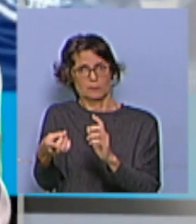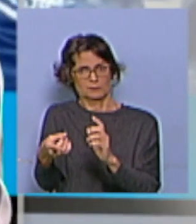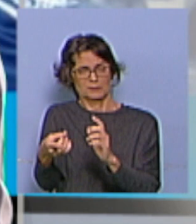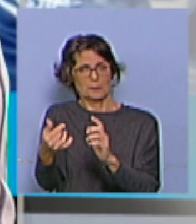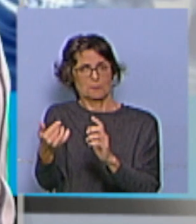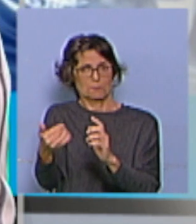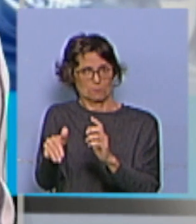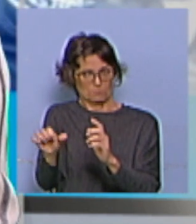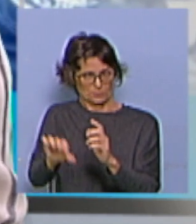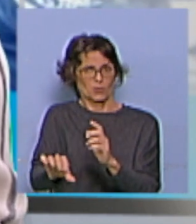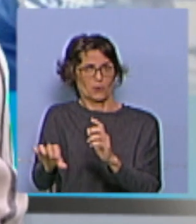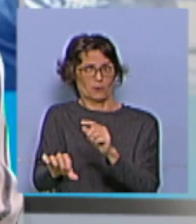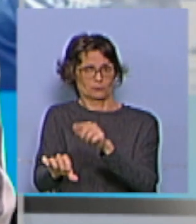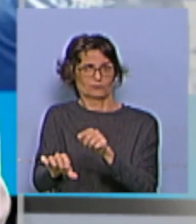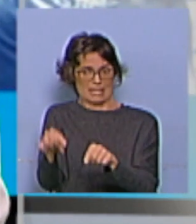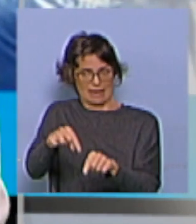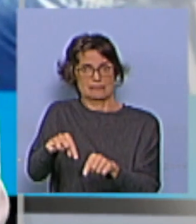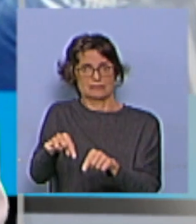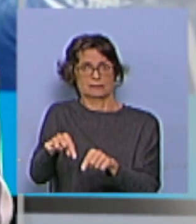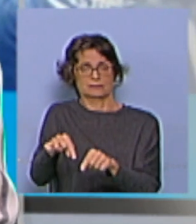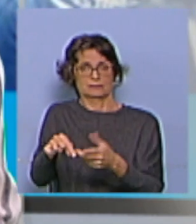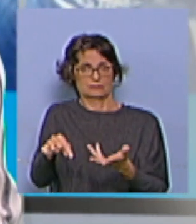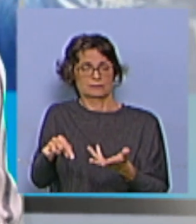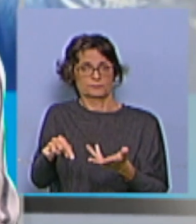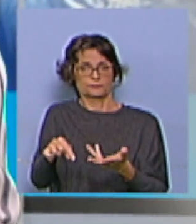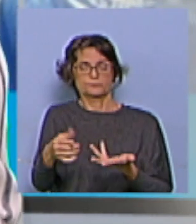Estados Unidos, ao nível do pior que nós já assistimos